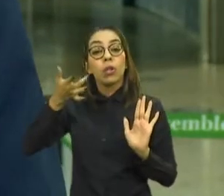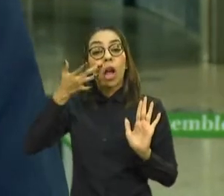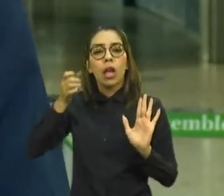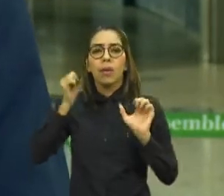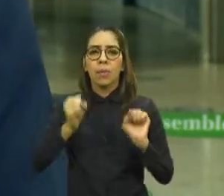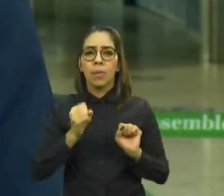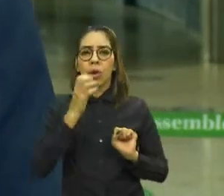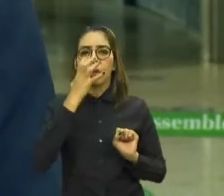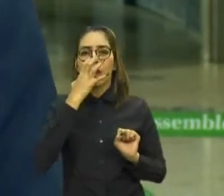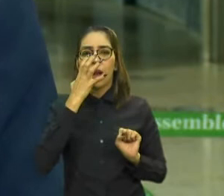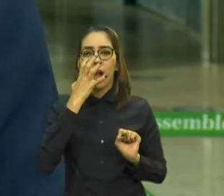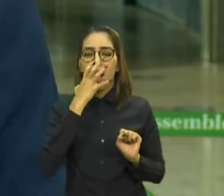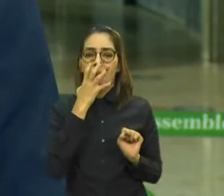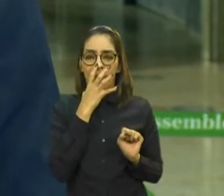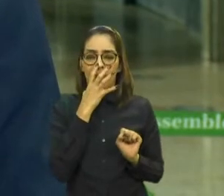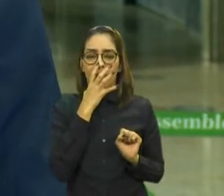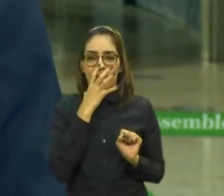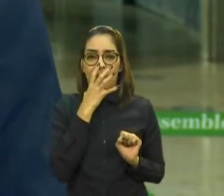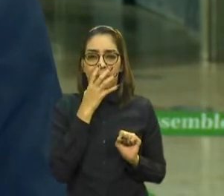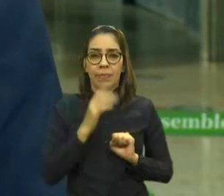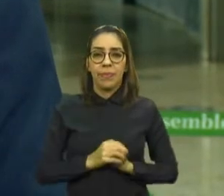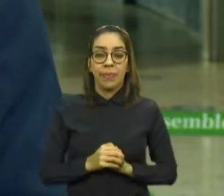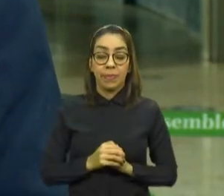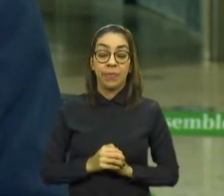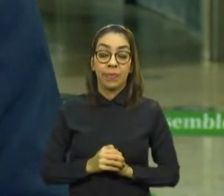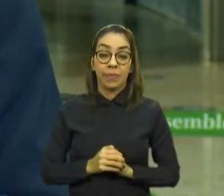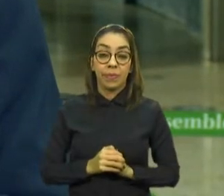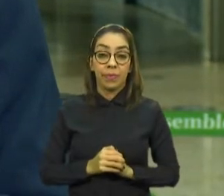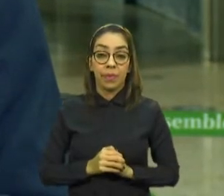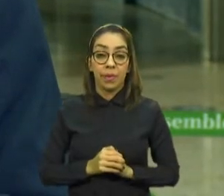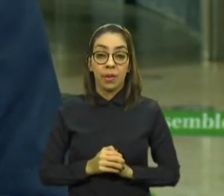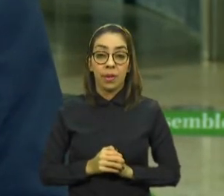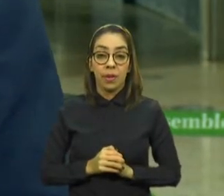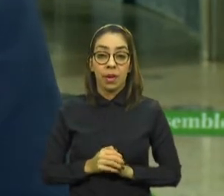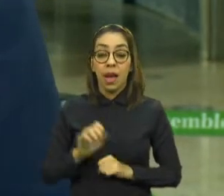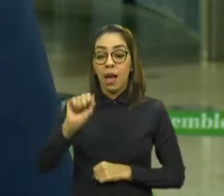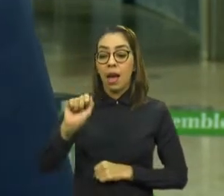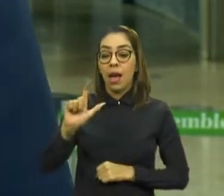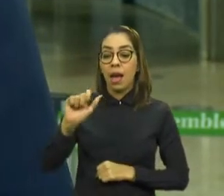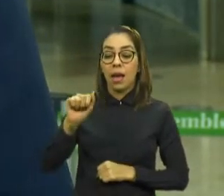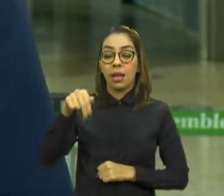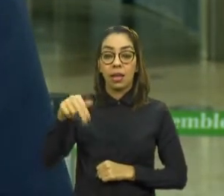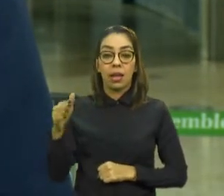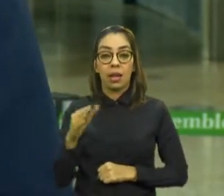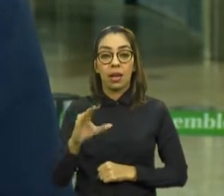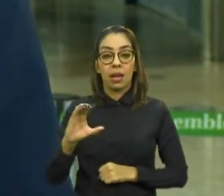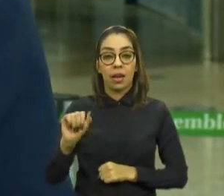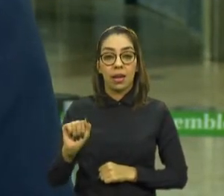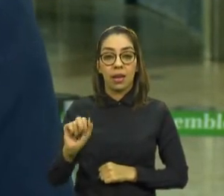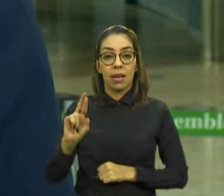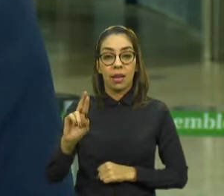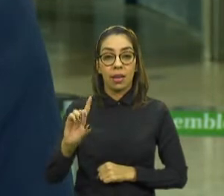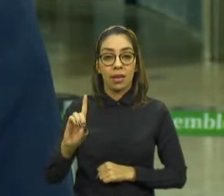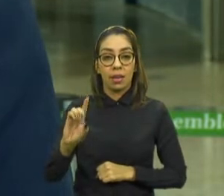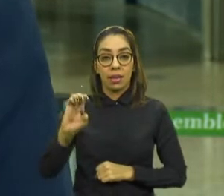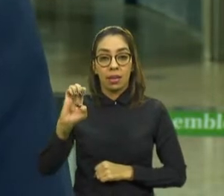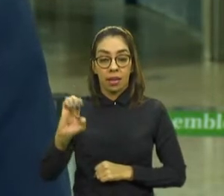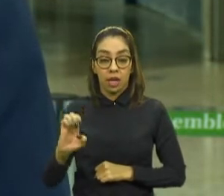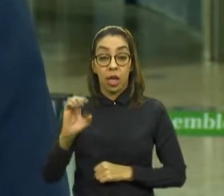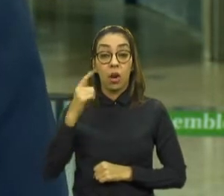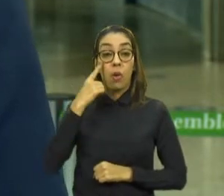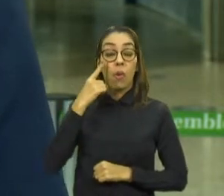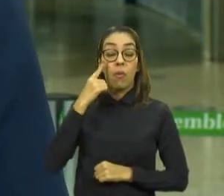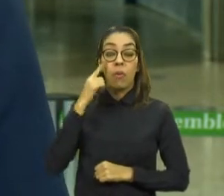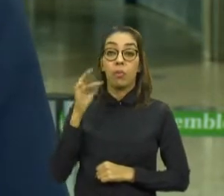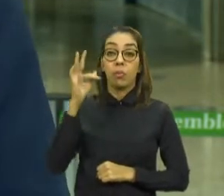a oportunidade de acompanhar. Allan Kardec, Um Olhar para a Eternidade. Esse espetáculo é da Companhia do Além, que é